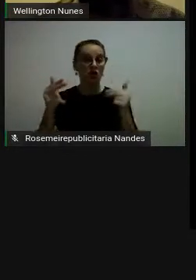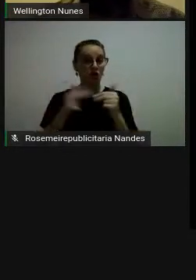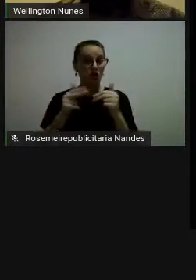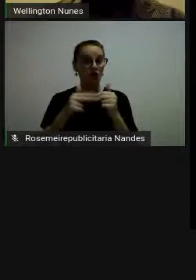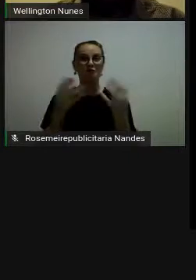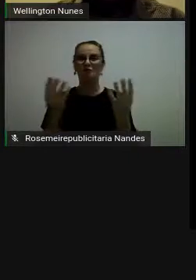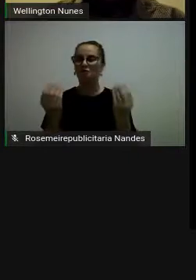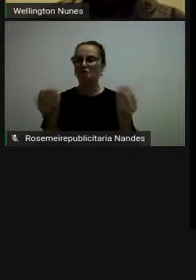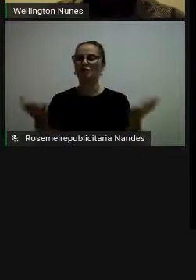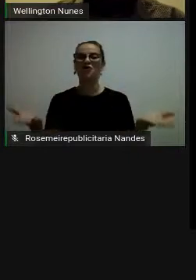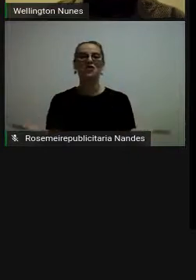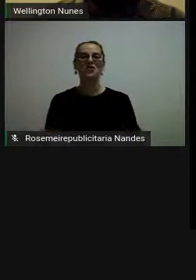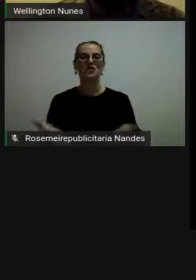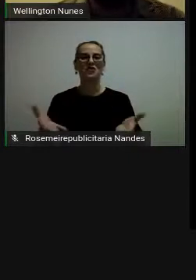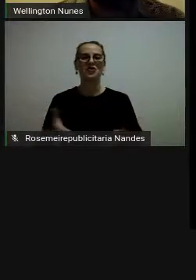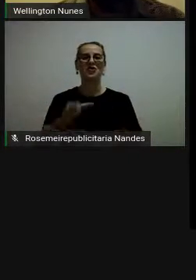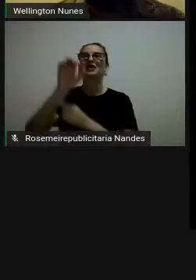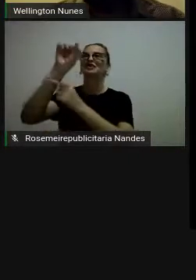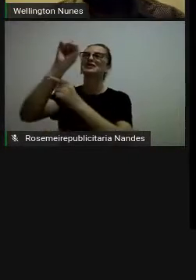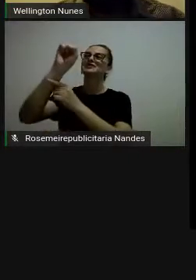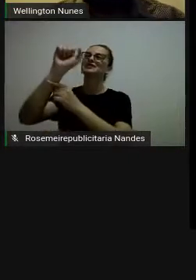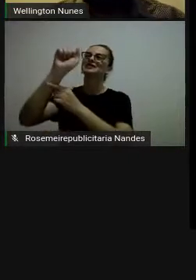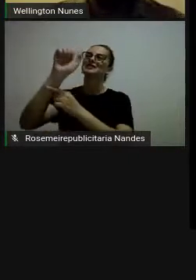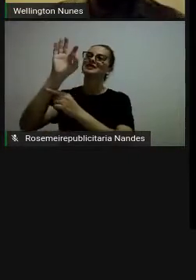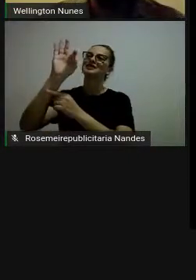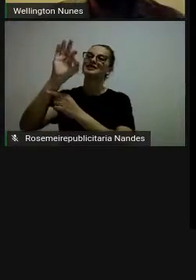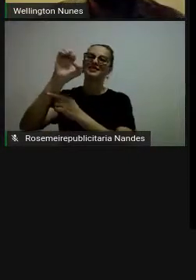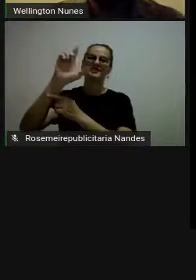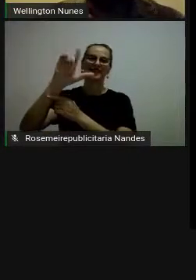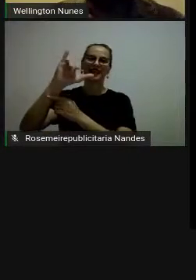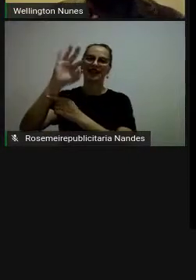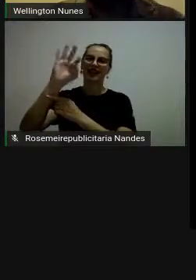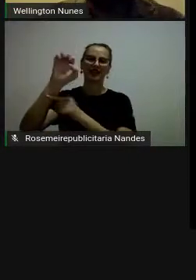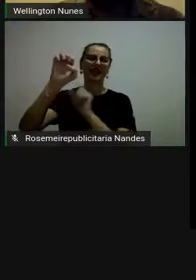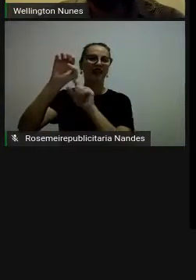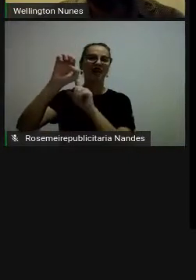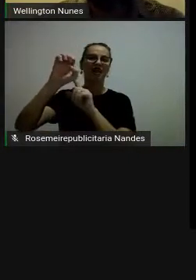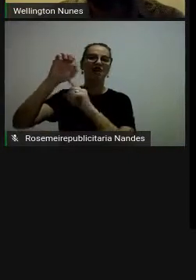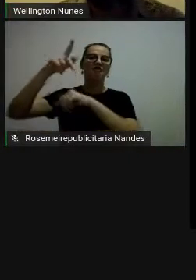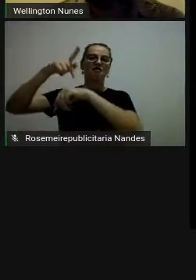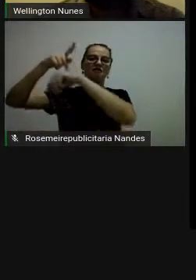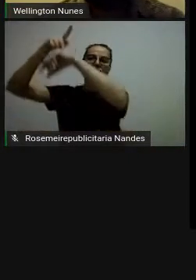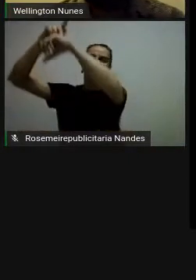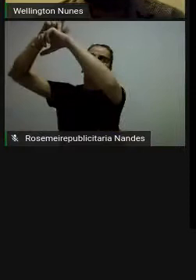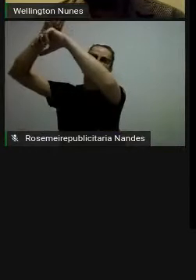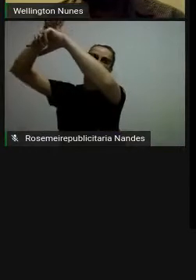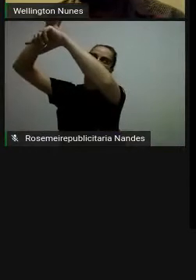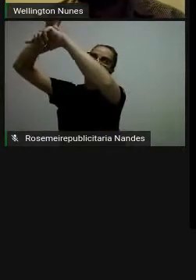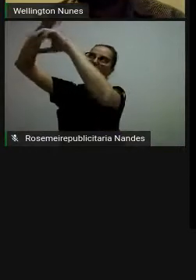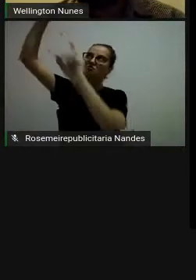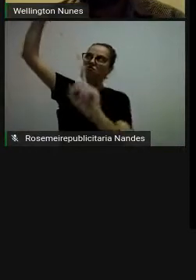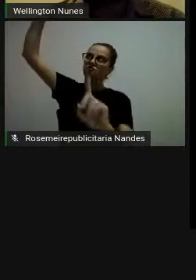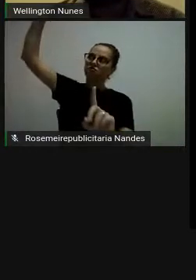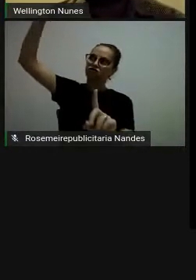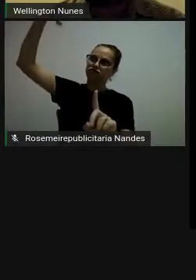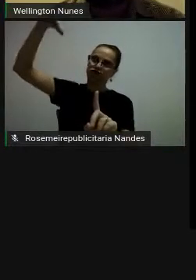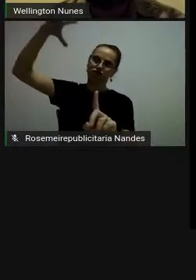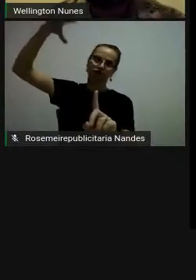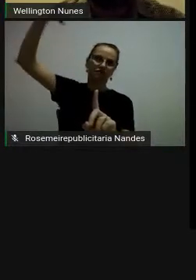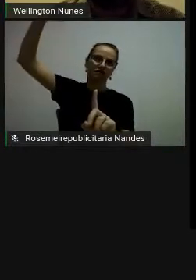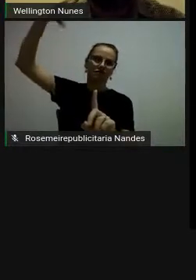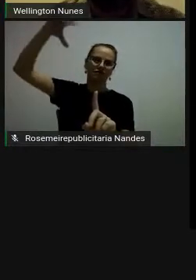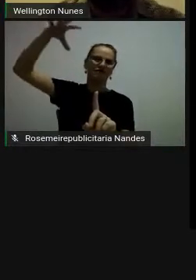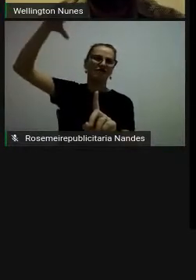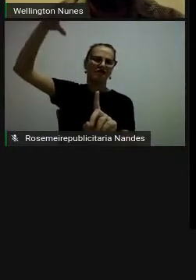Qual sensor remoto usado hoje são os satélites, que estão aí algumas centenas, variando